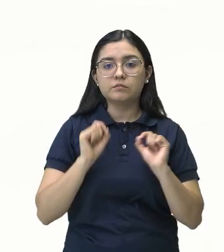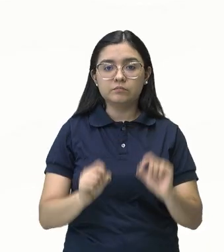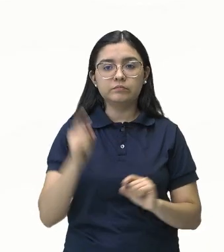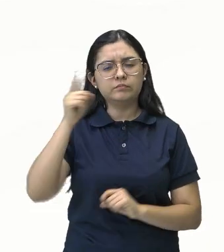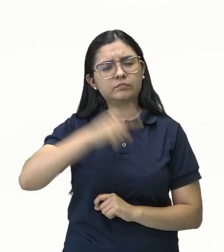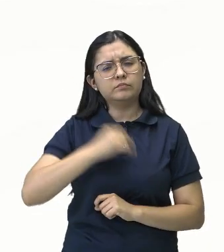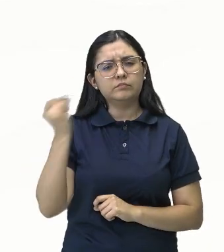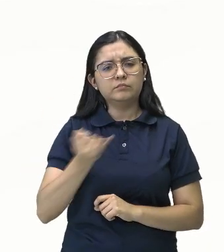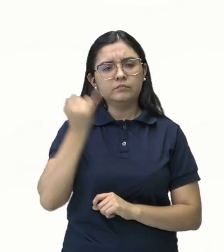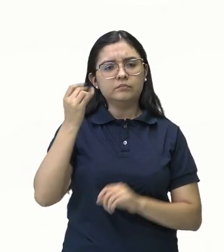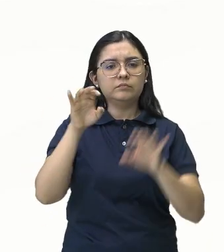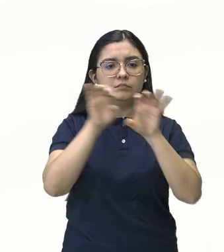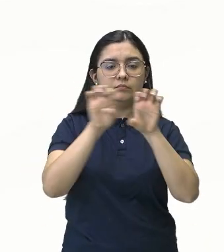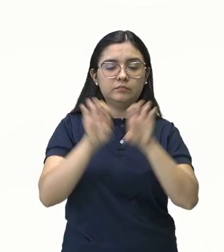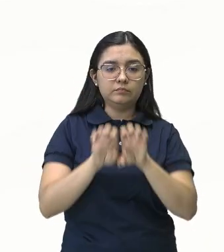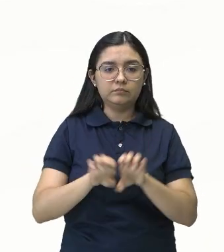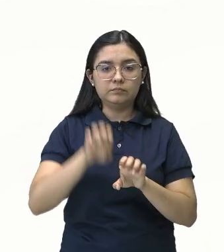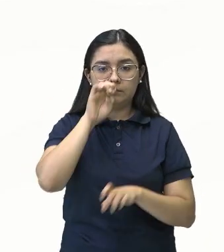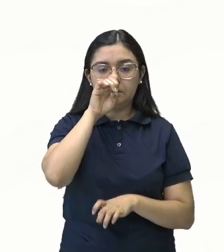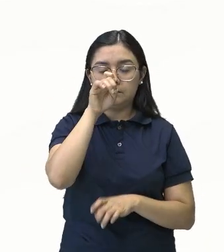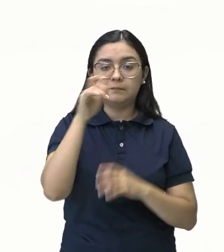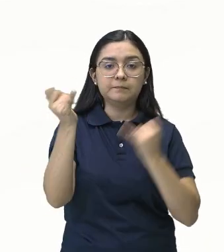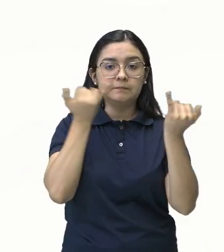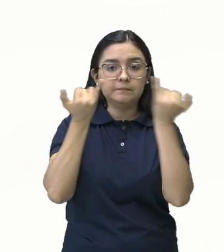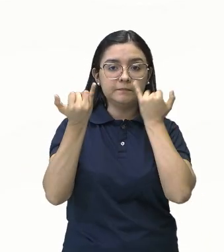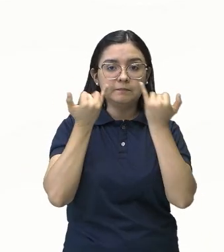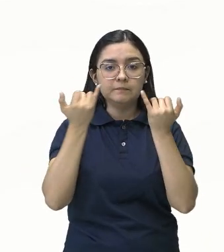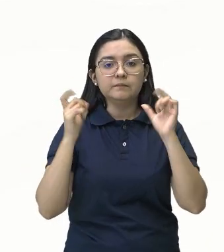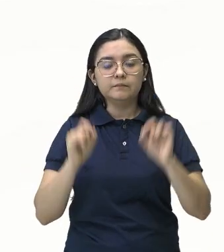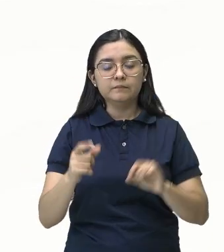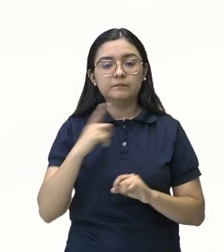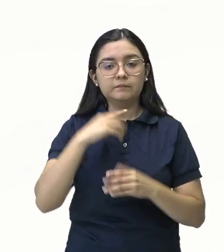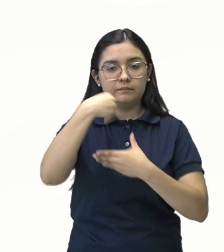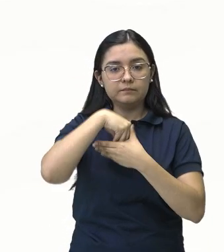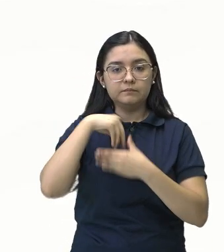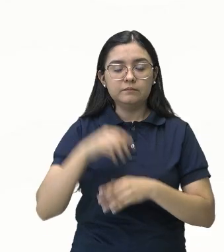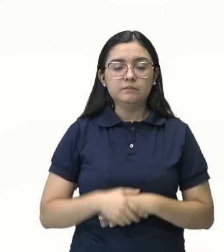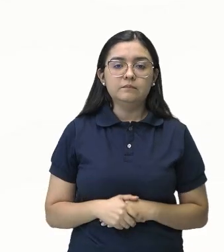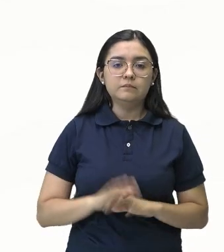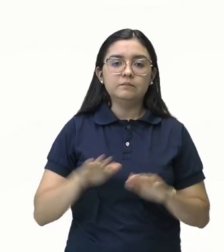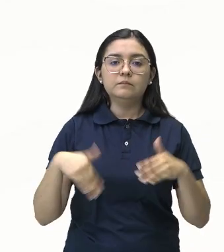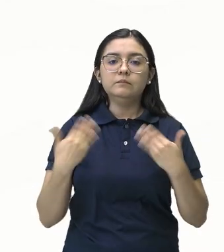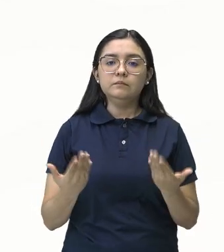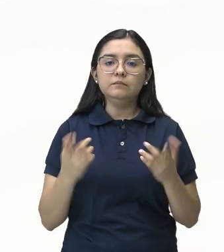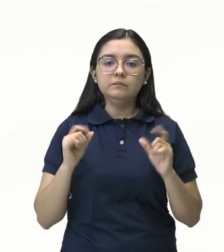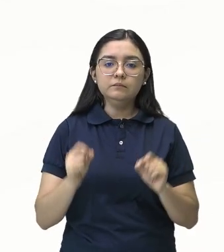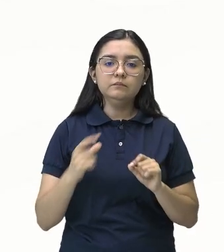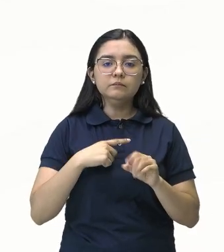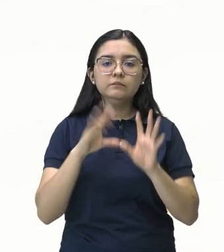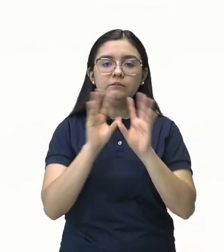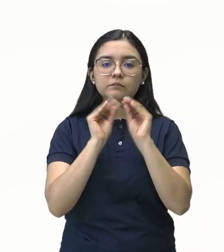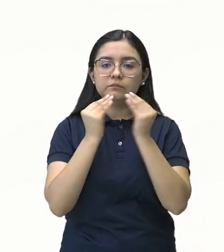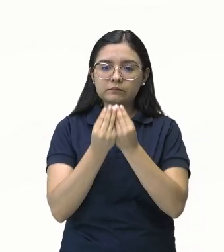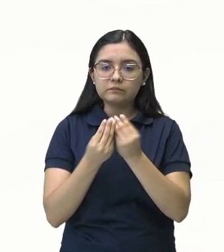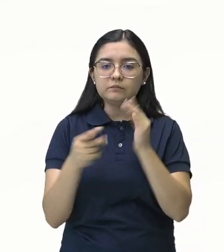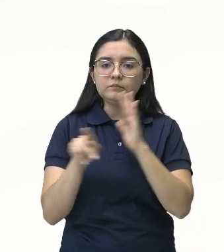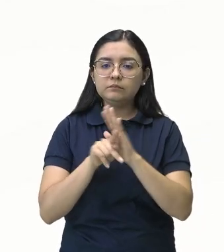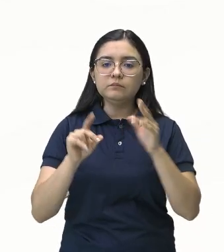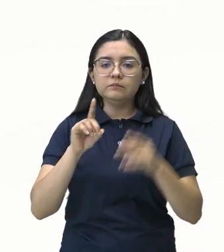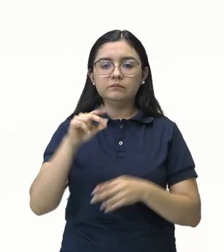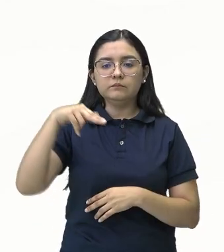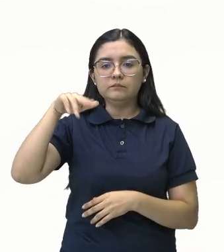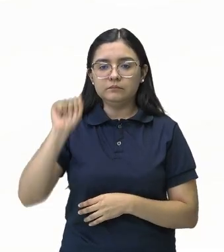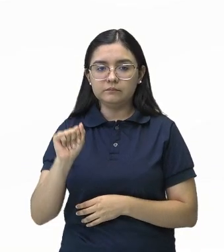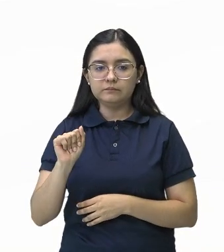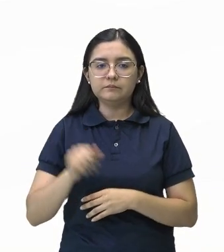quanto é importante essa estrutura, né, e as informações que ele carrega. E qual é a composição do DNA?